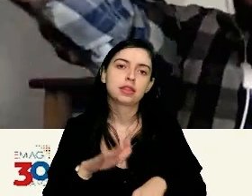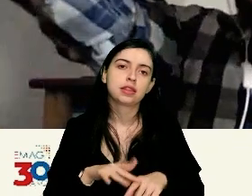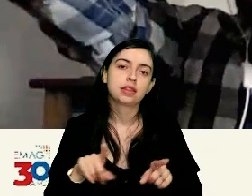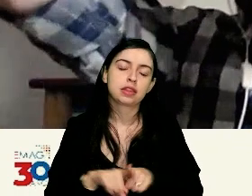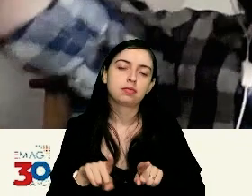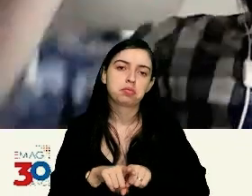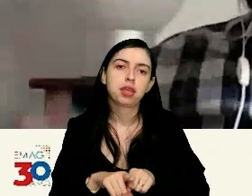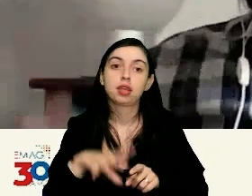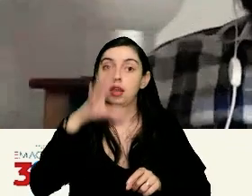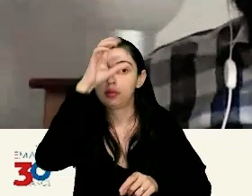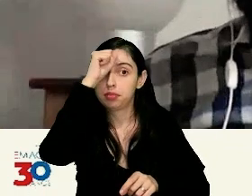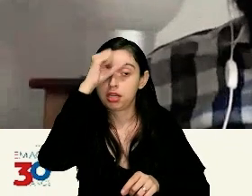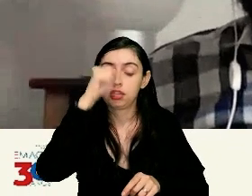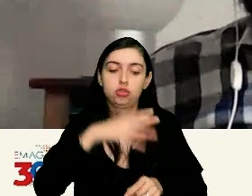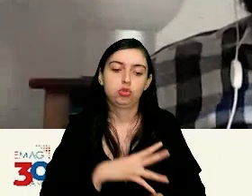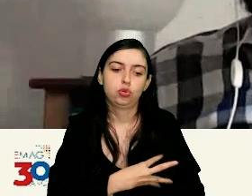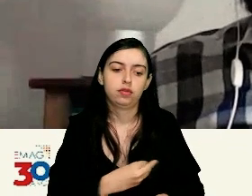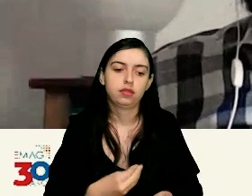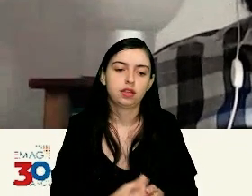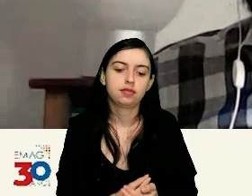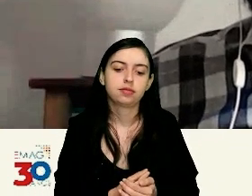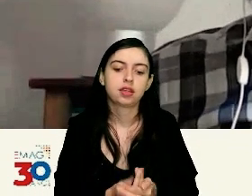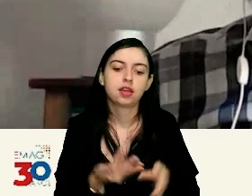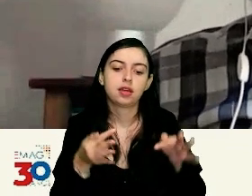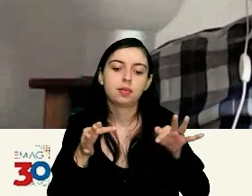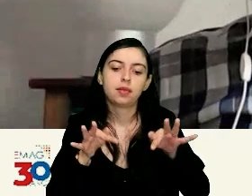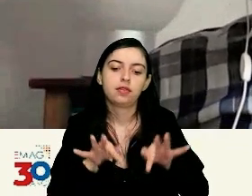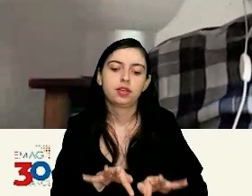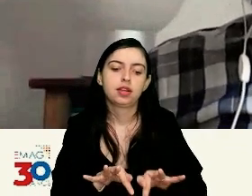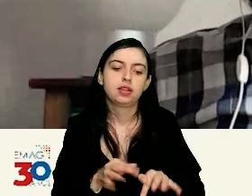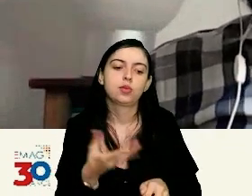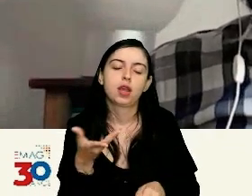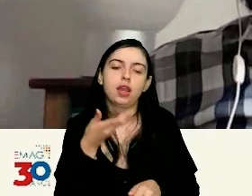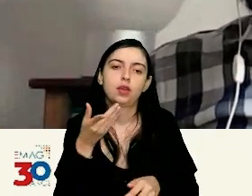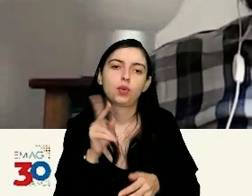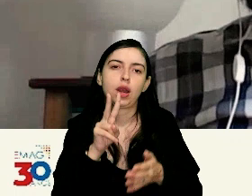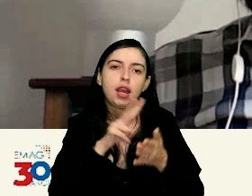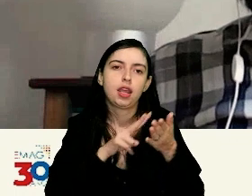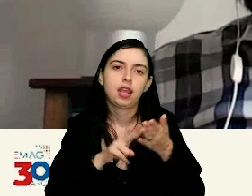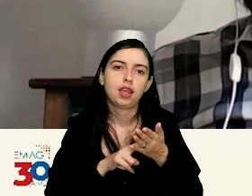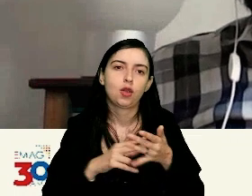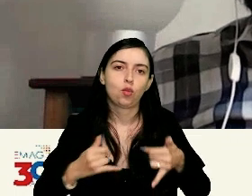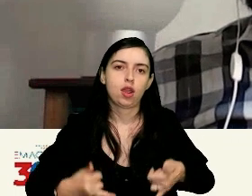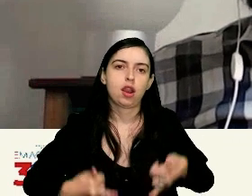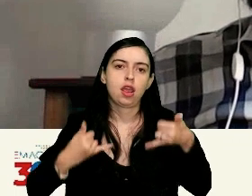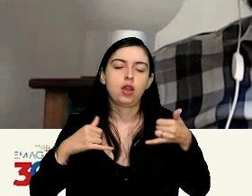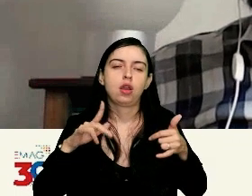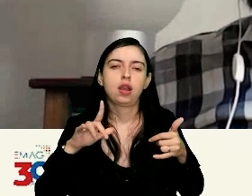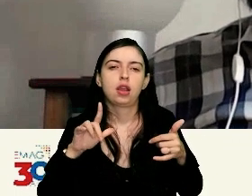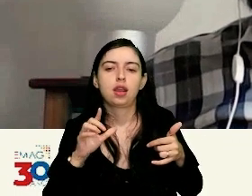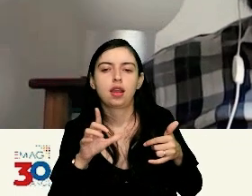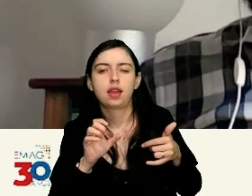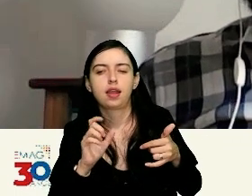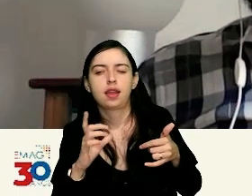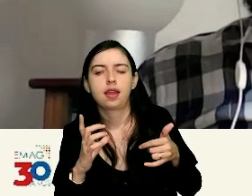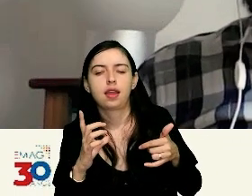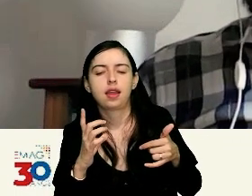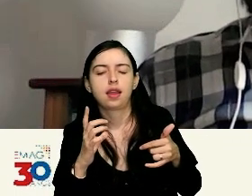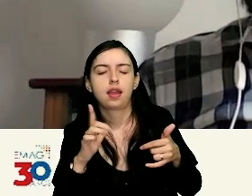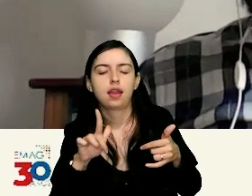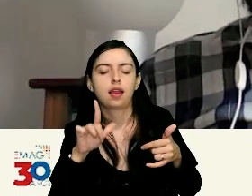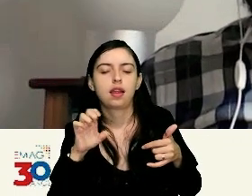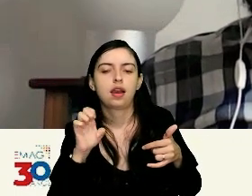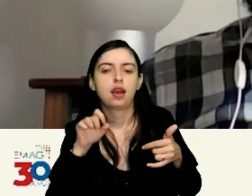Bem, vamos partir aqui para o encerramento. Eu queria ler um elogio do Cleuton Caixeta Ferreira. Ele parabeniza